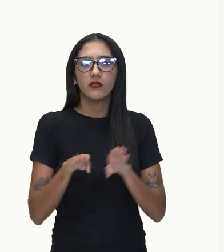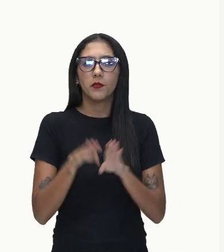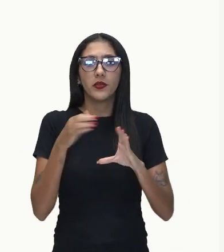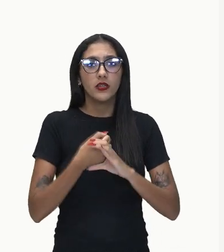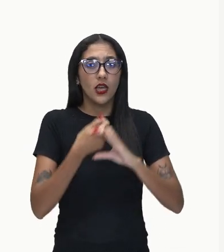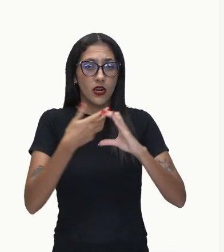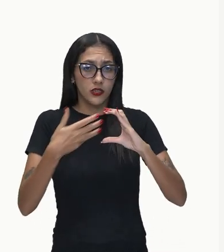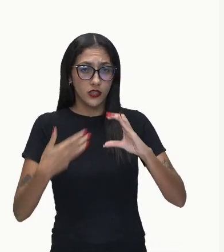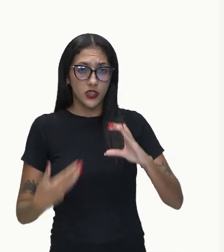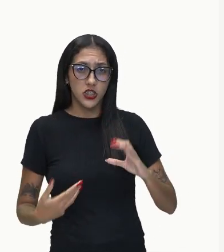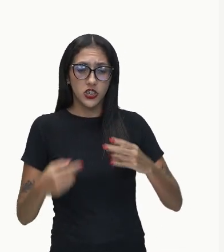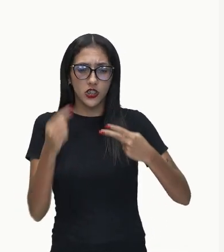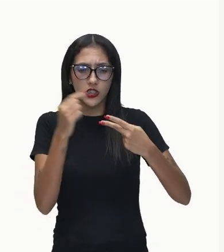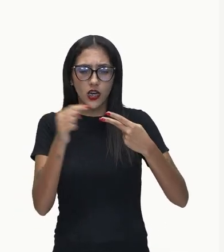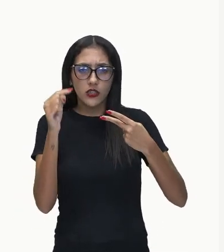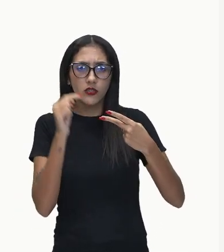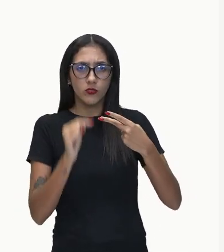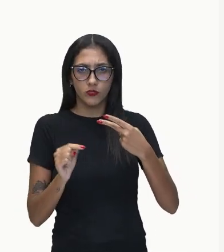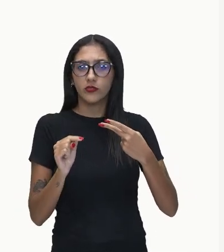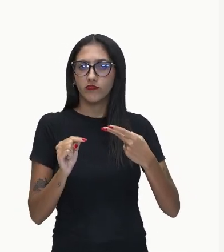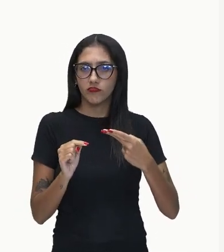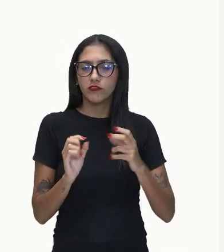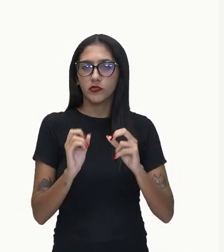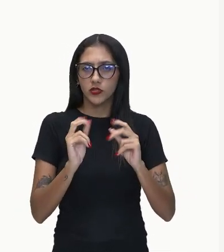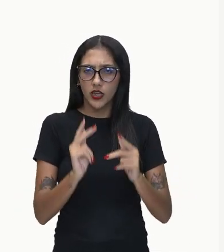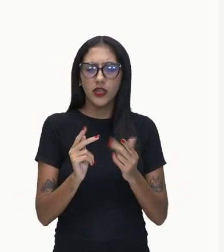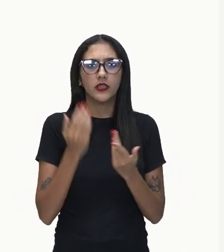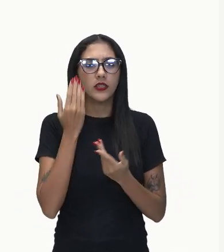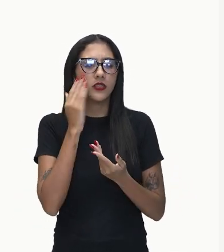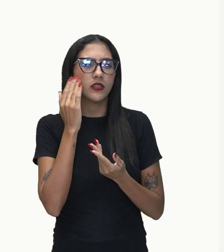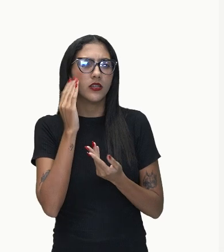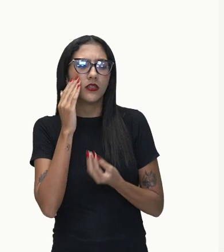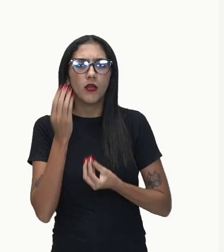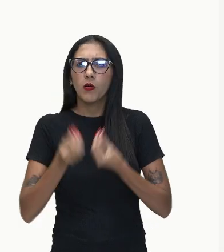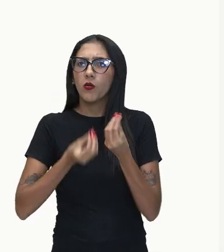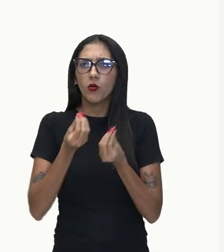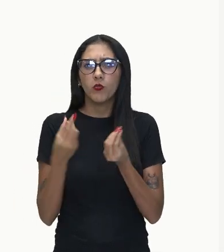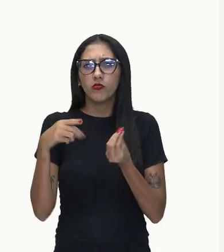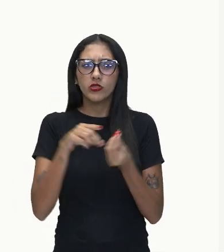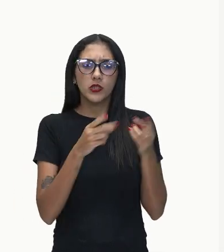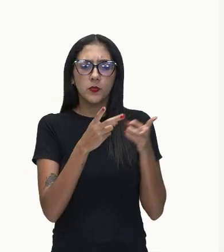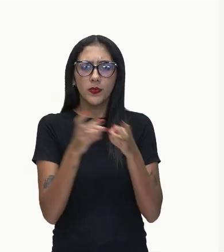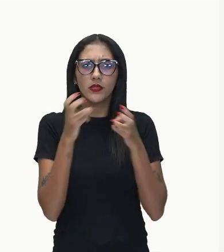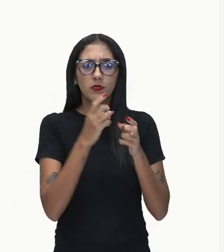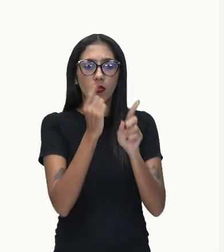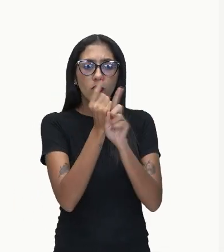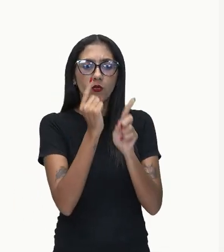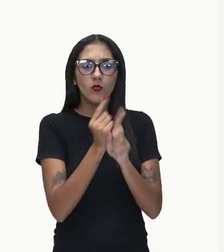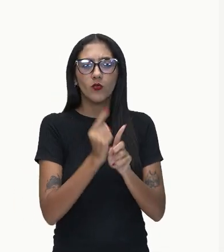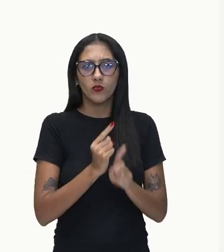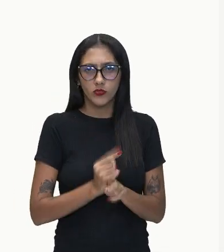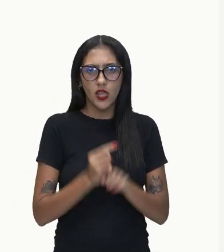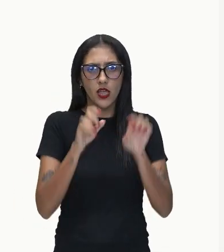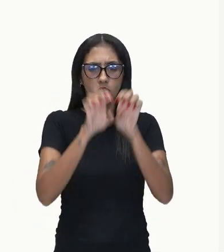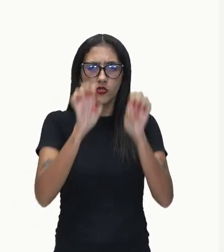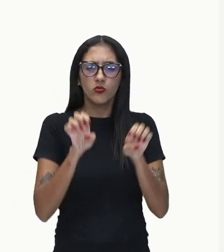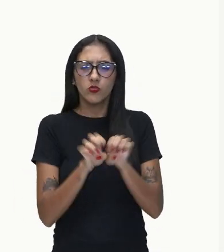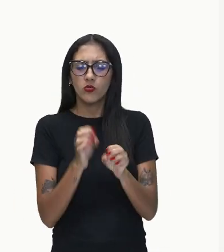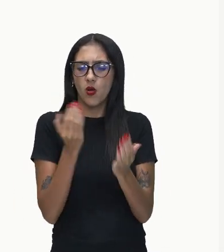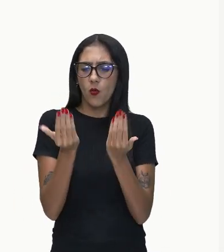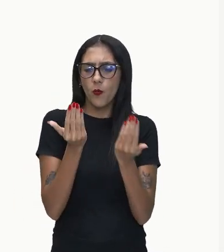cada uma delas, não é, para vocês conseguirem identificar, reconhecer e